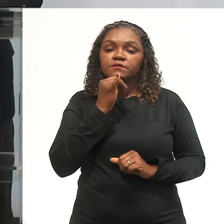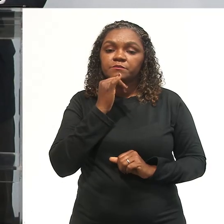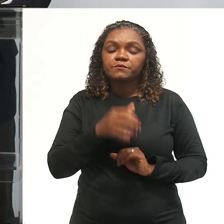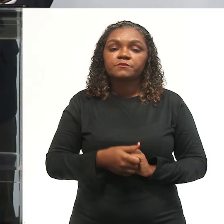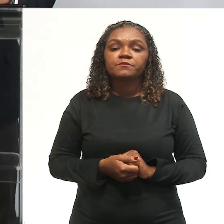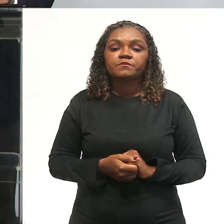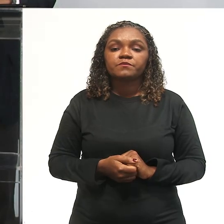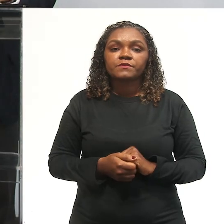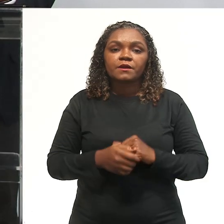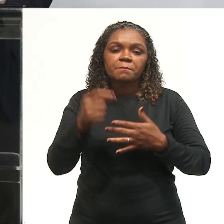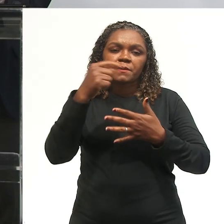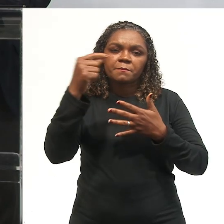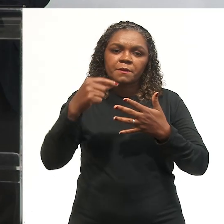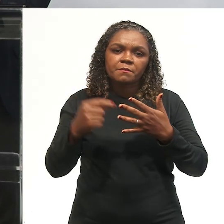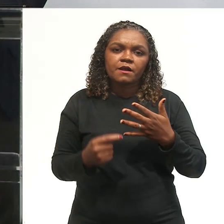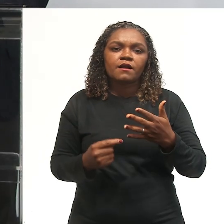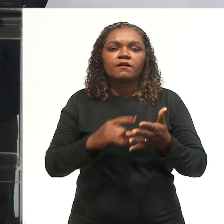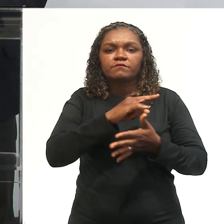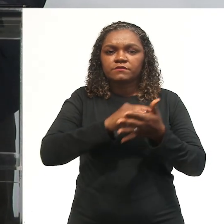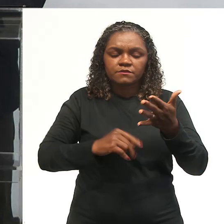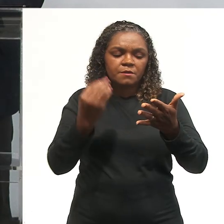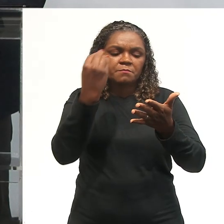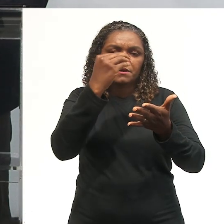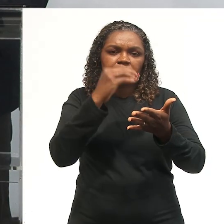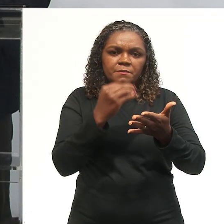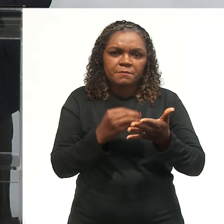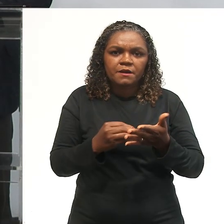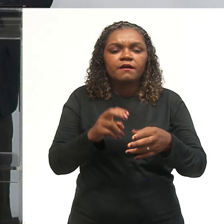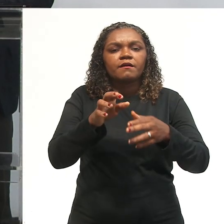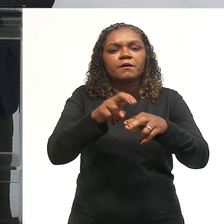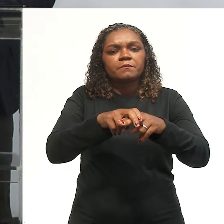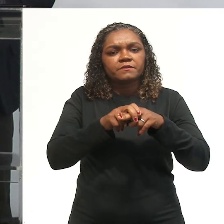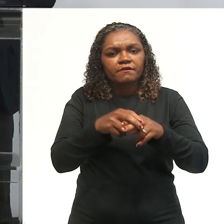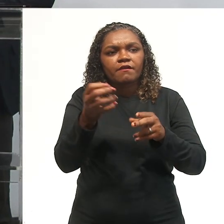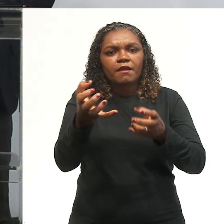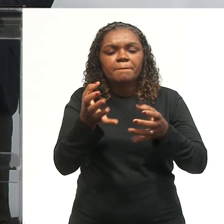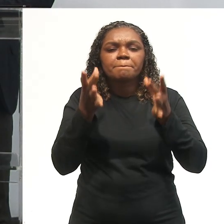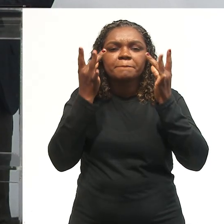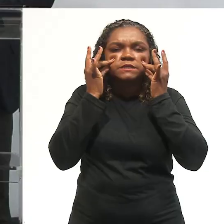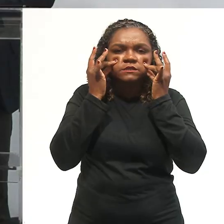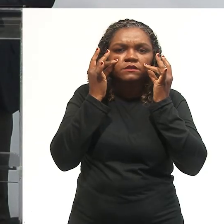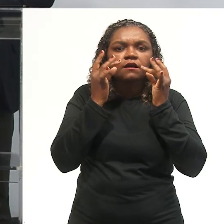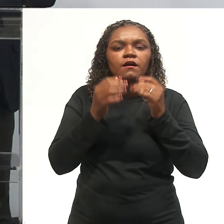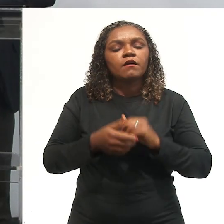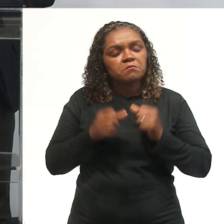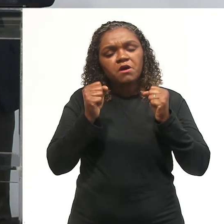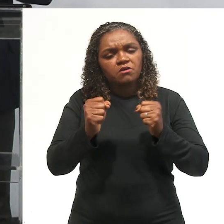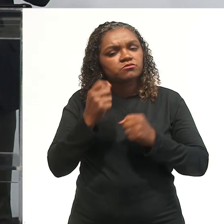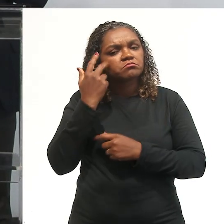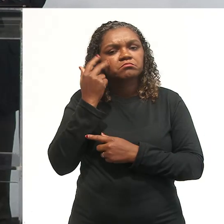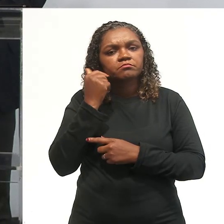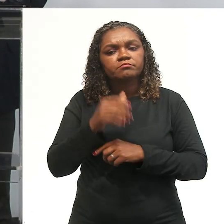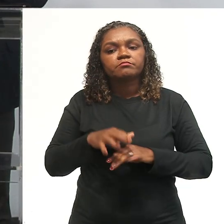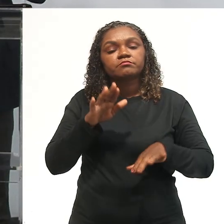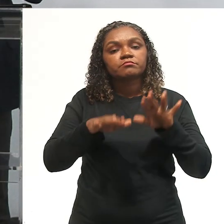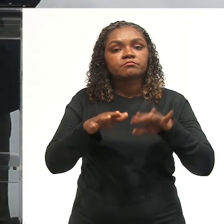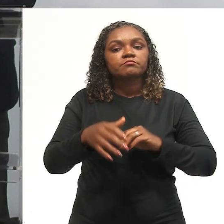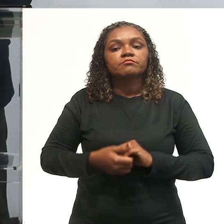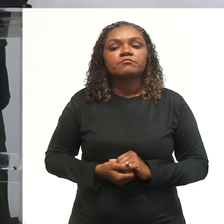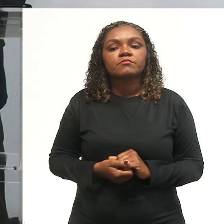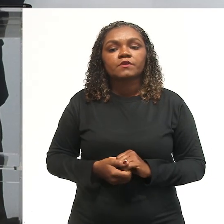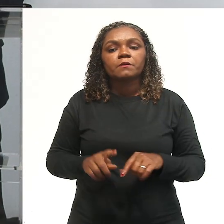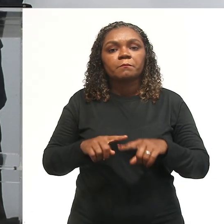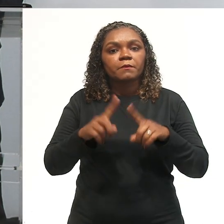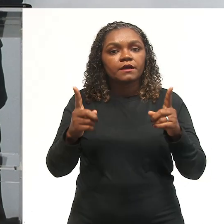que determinados fatos justificam a elaboração de um pregão presencial, ele pode ser feito. Mas lembrando, ele